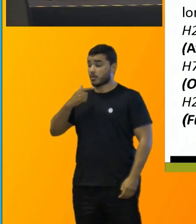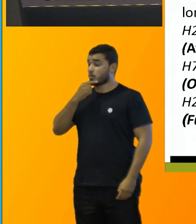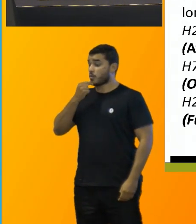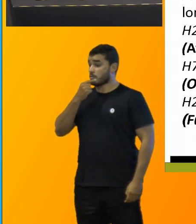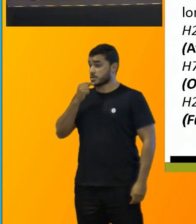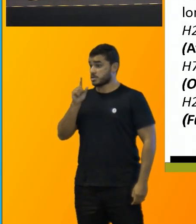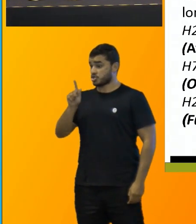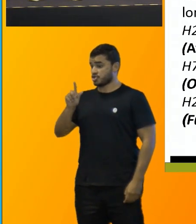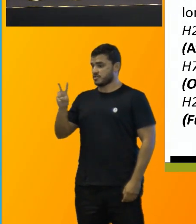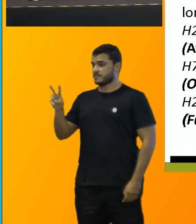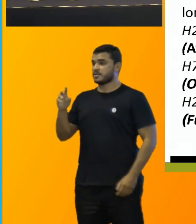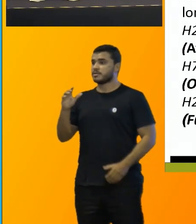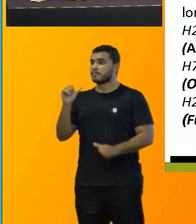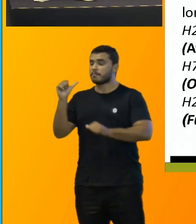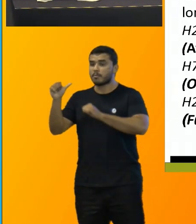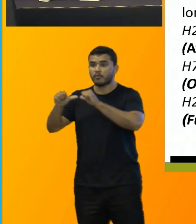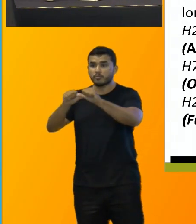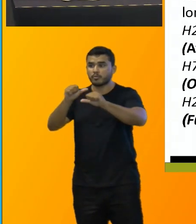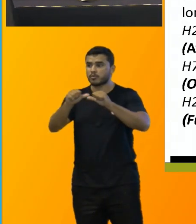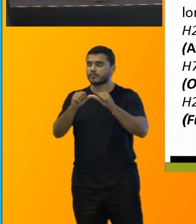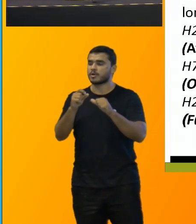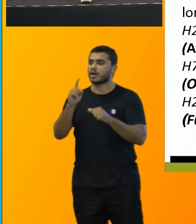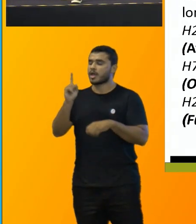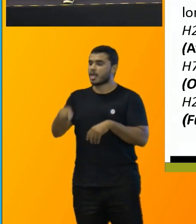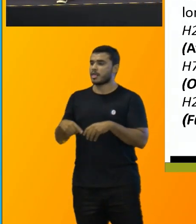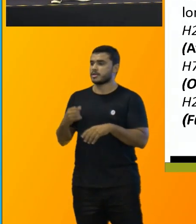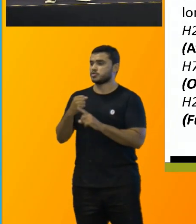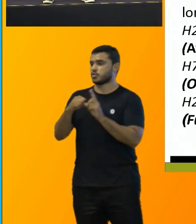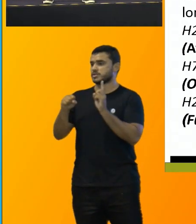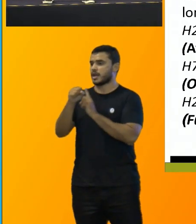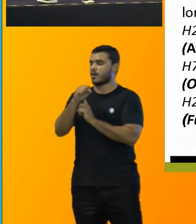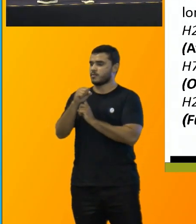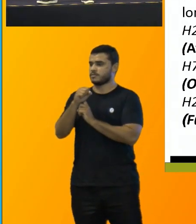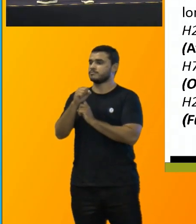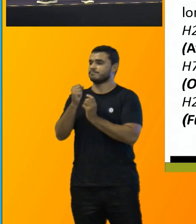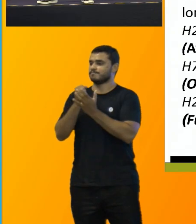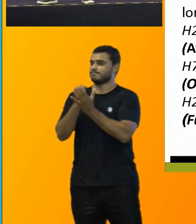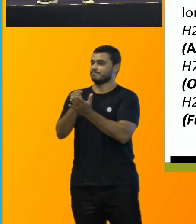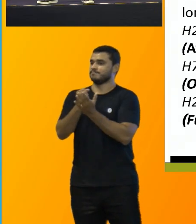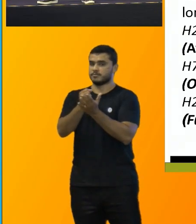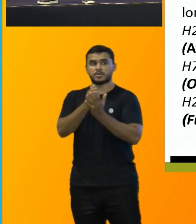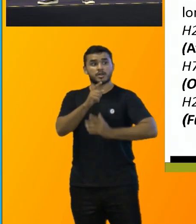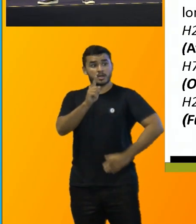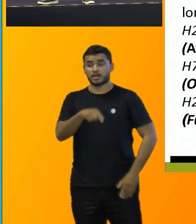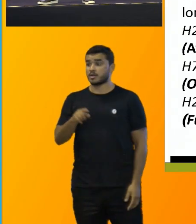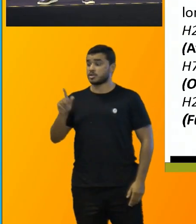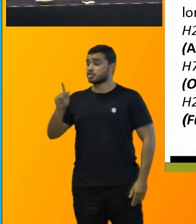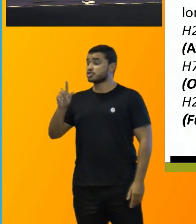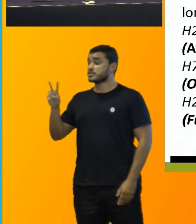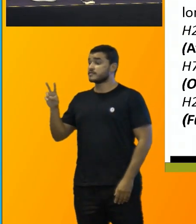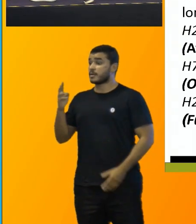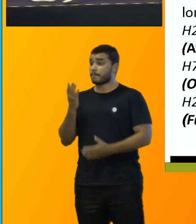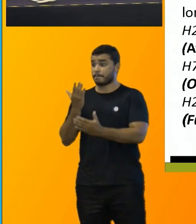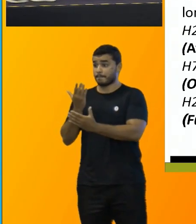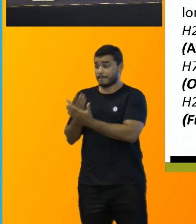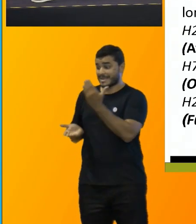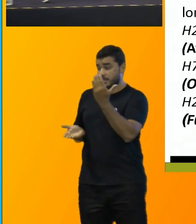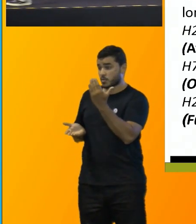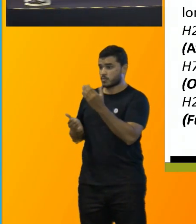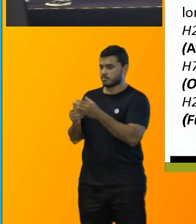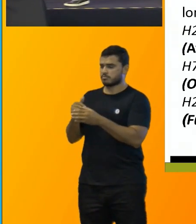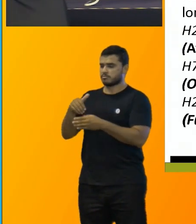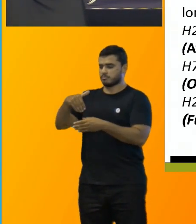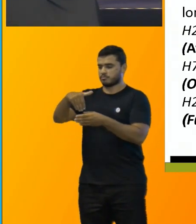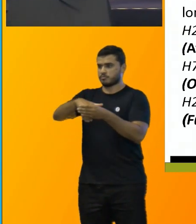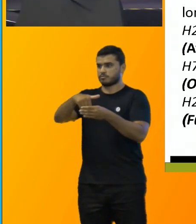para mudanças ou rupturas em processos de disputa pelo poder. E, gente, Vargas perde a eleição, vou repetir.